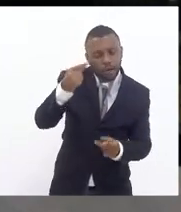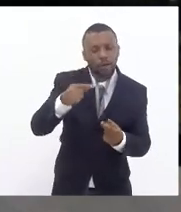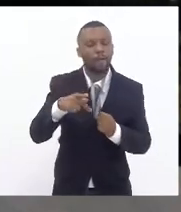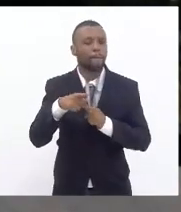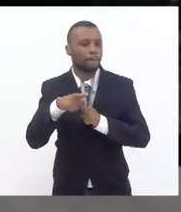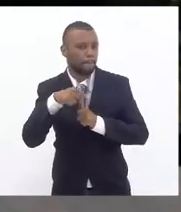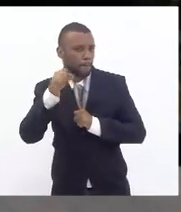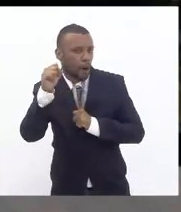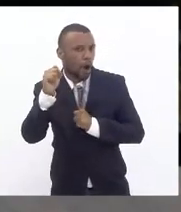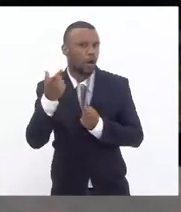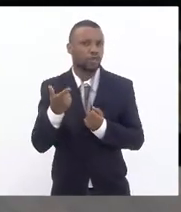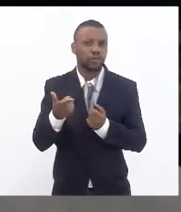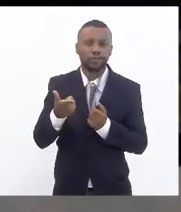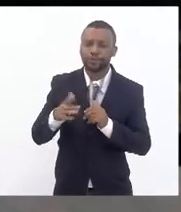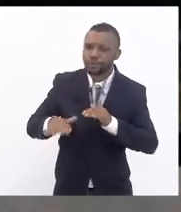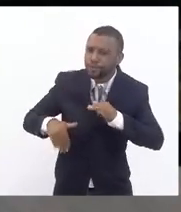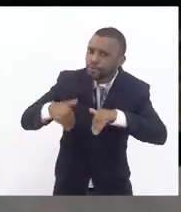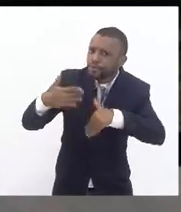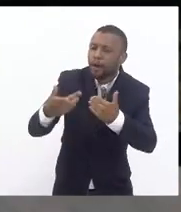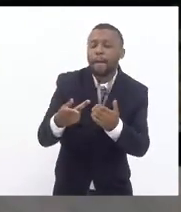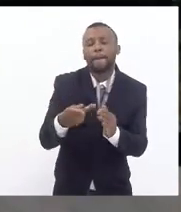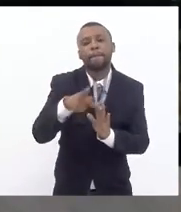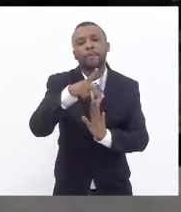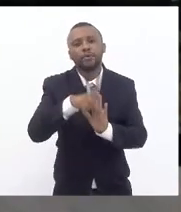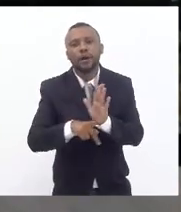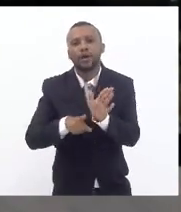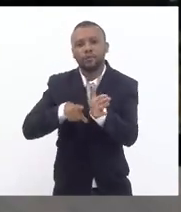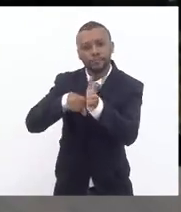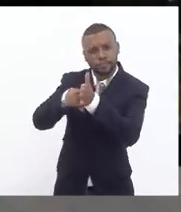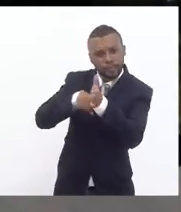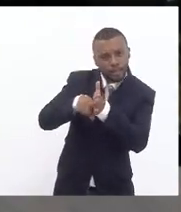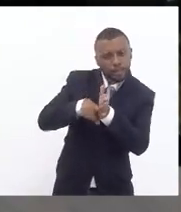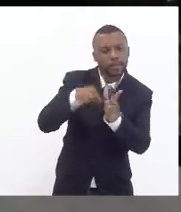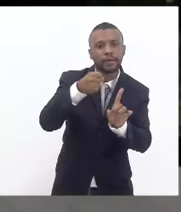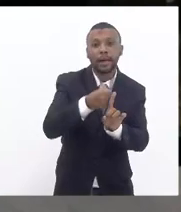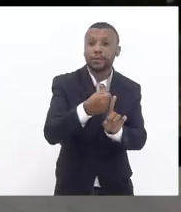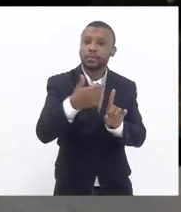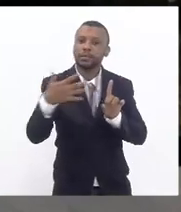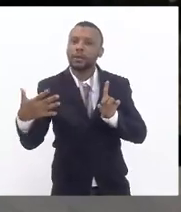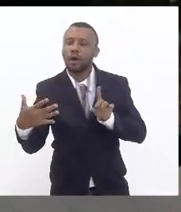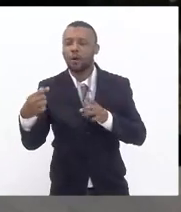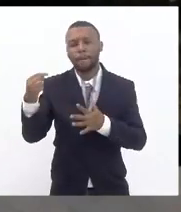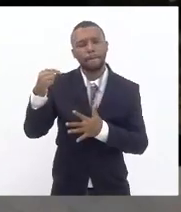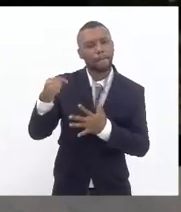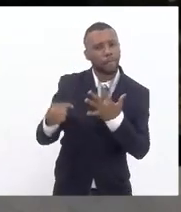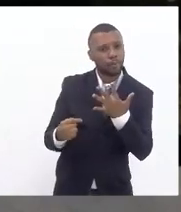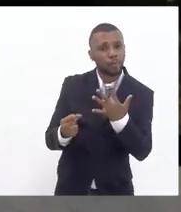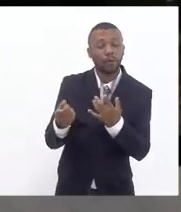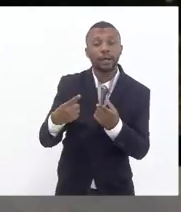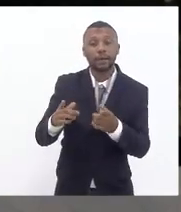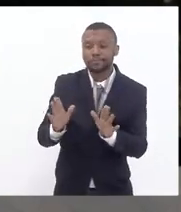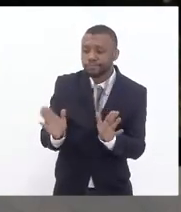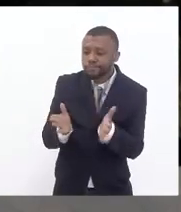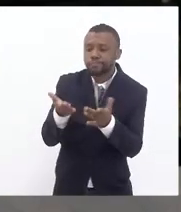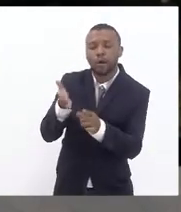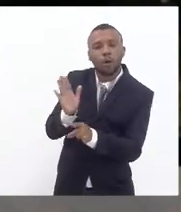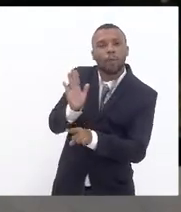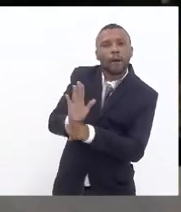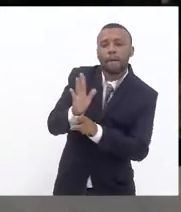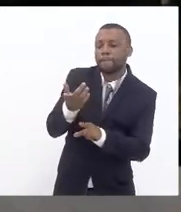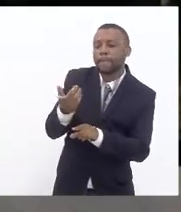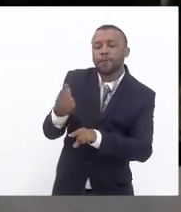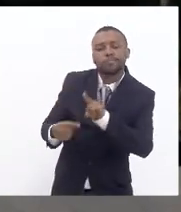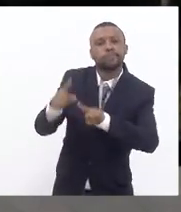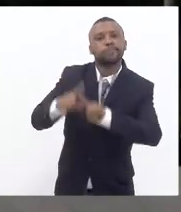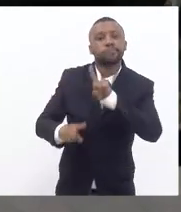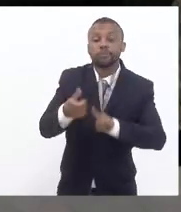pós-graduação, desenvolver projetos de pesquisa, desenvolver projetos de extensão e contribuir para o desenvolvimento da Zona Oeste